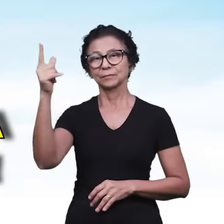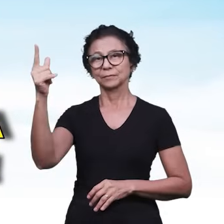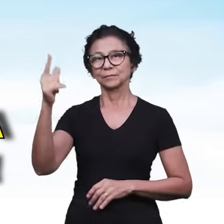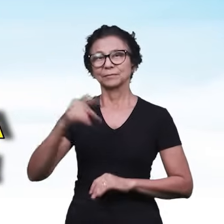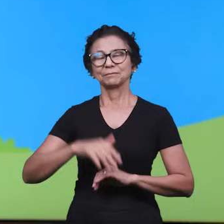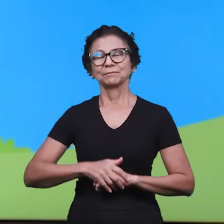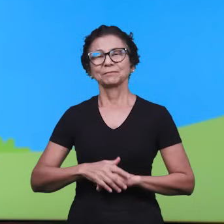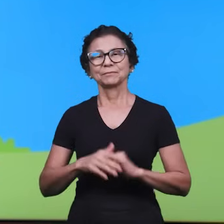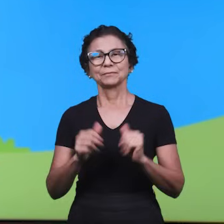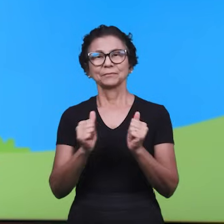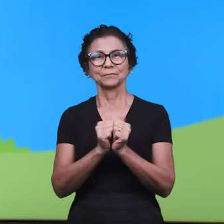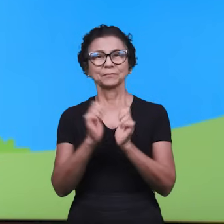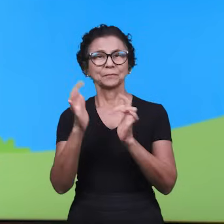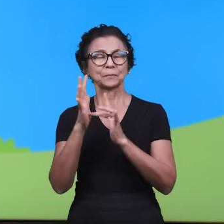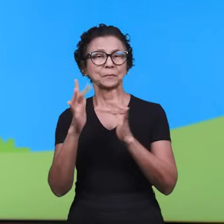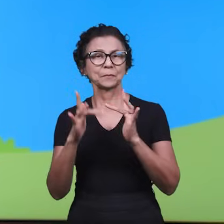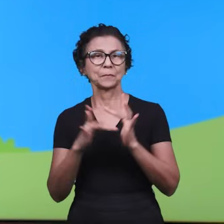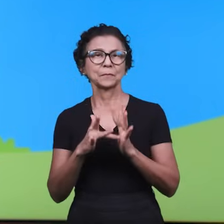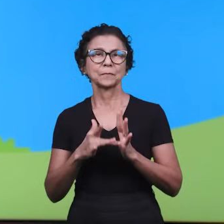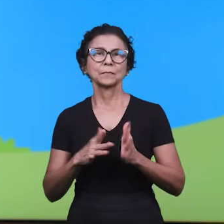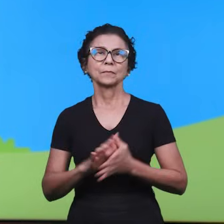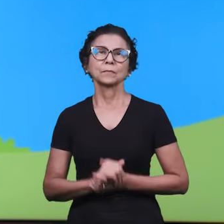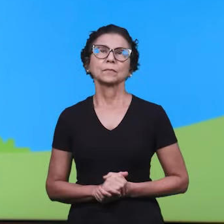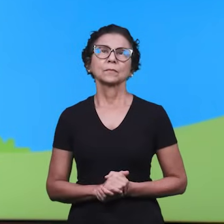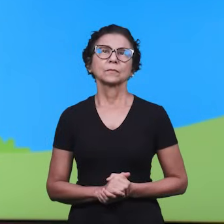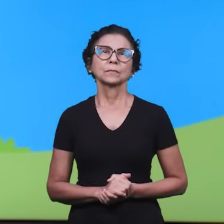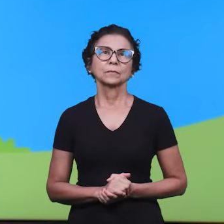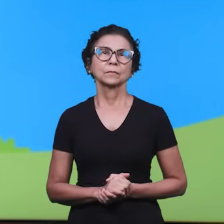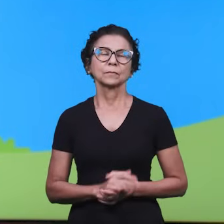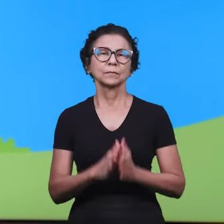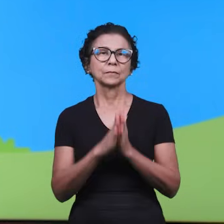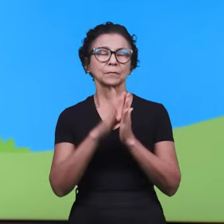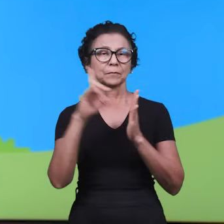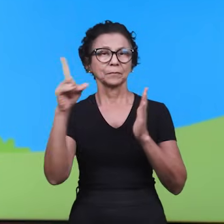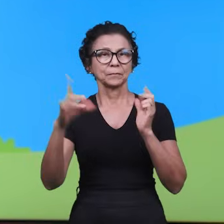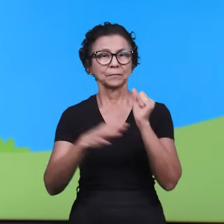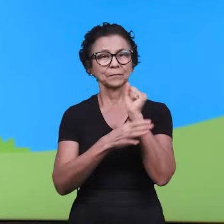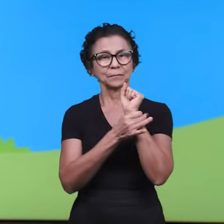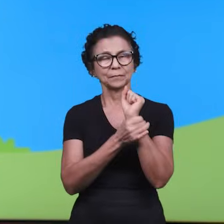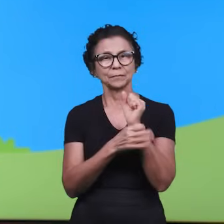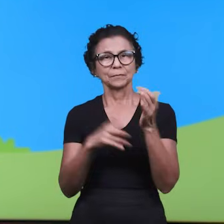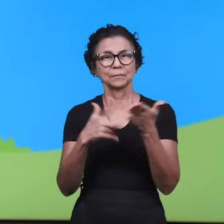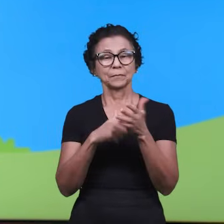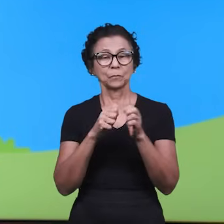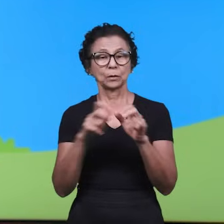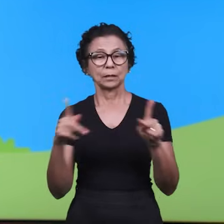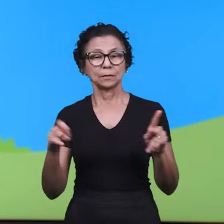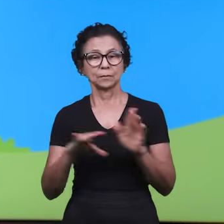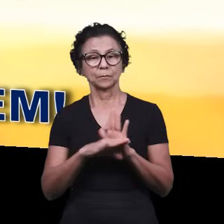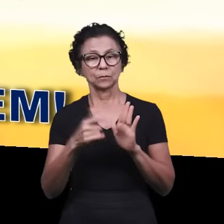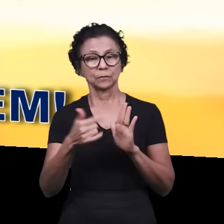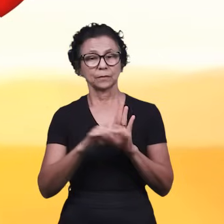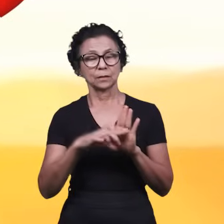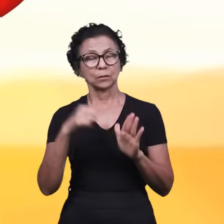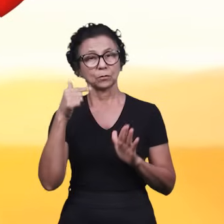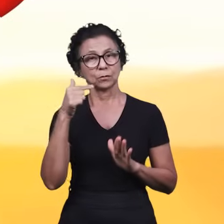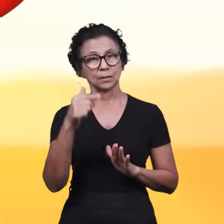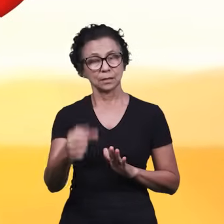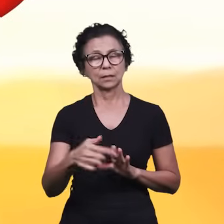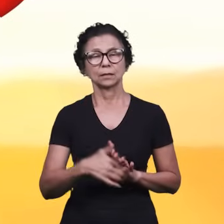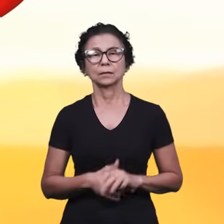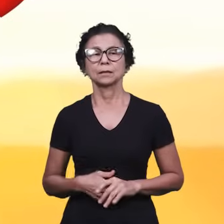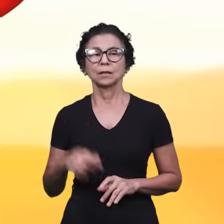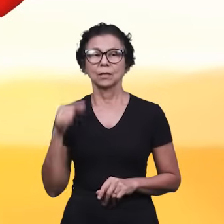Jesus. A palavra de Deus, ela nos dá uma garantia. Apocalipse 2:7. Ao